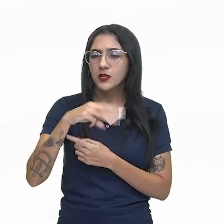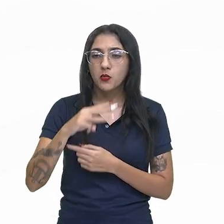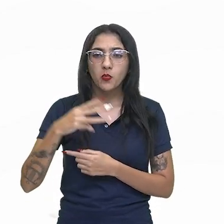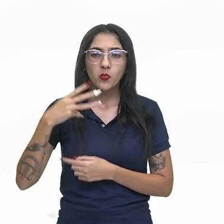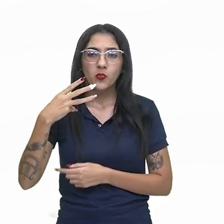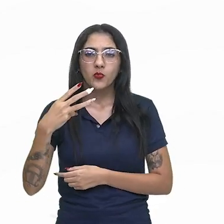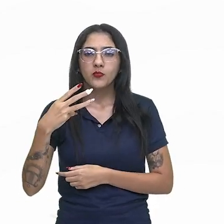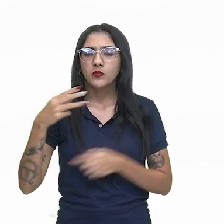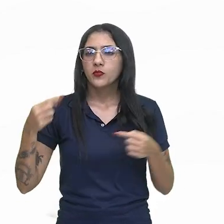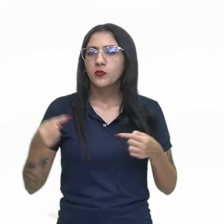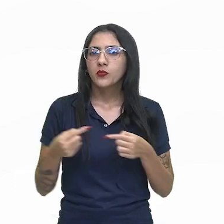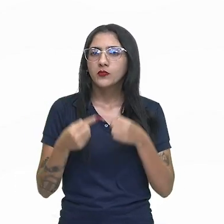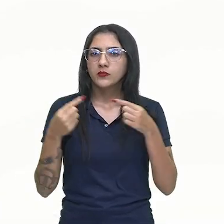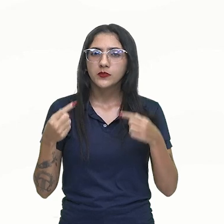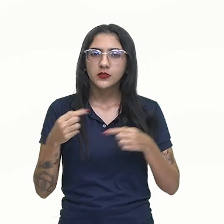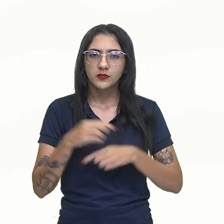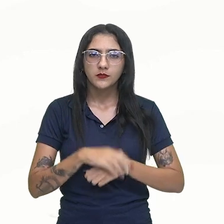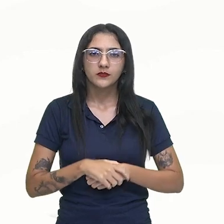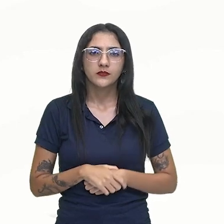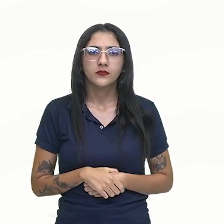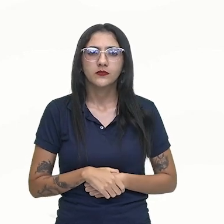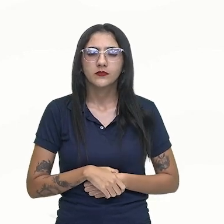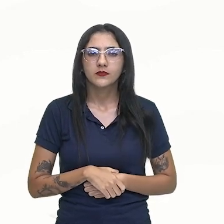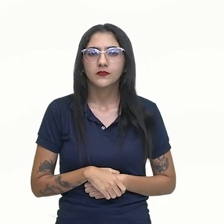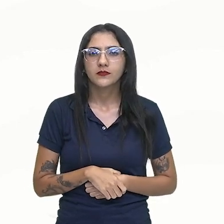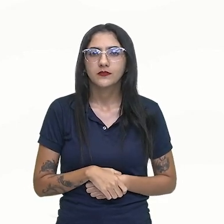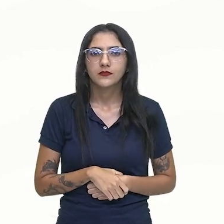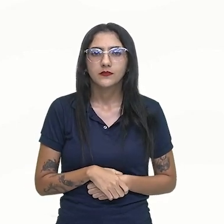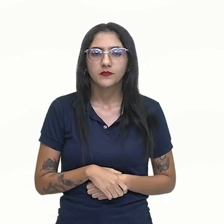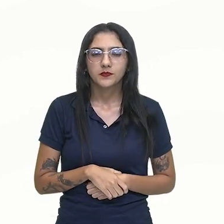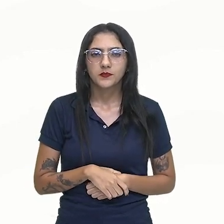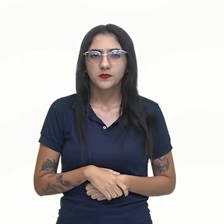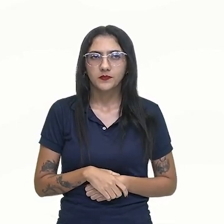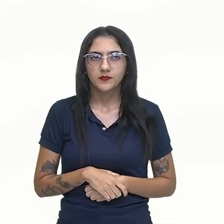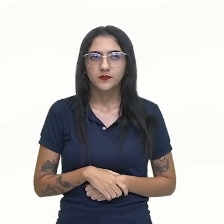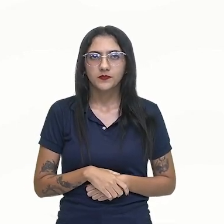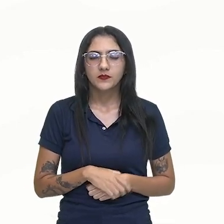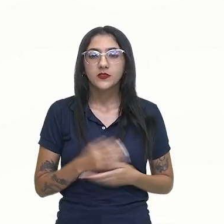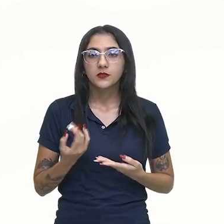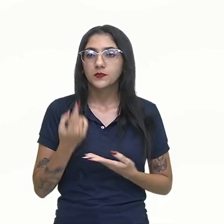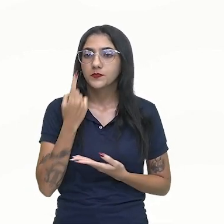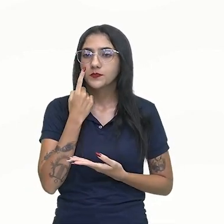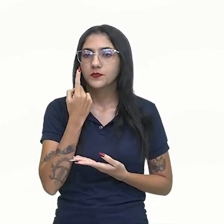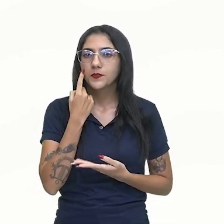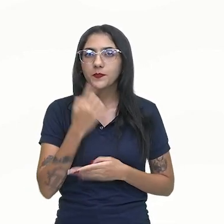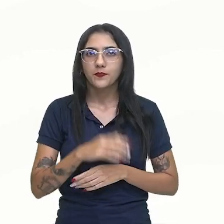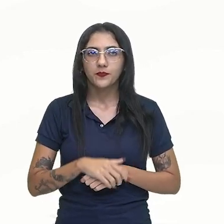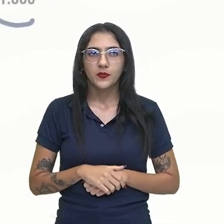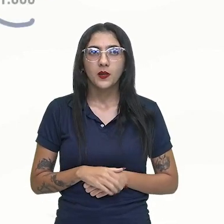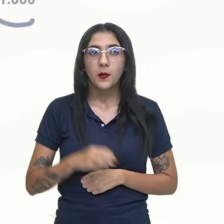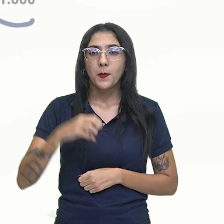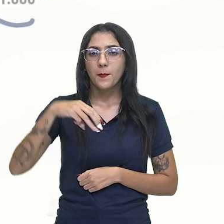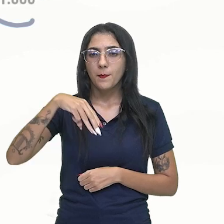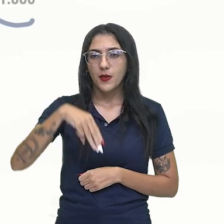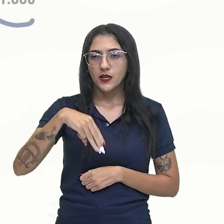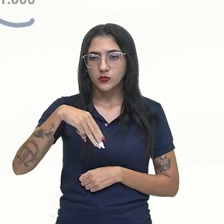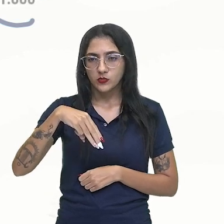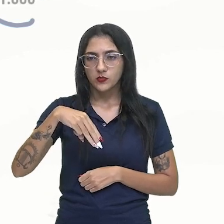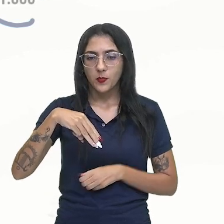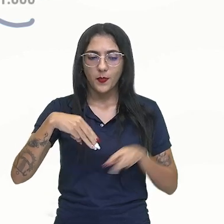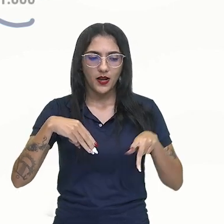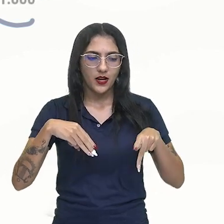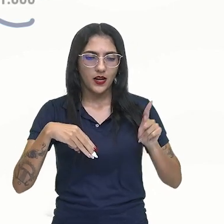Então, voltando para a nossa tabelinha, né? Indo de metro cúbico para quilômetro cúbico, ó.